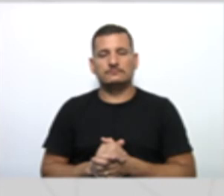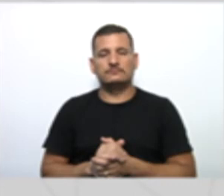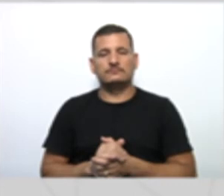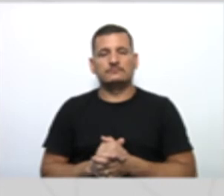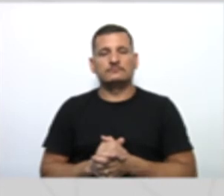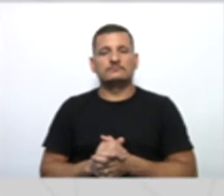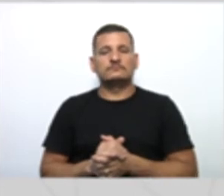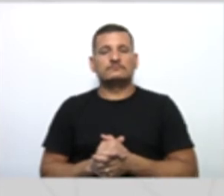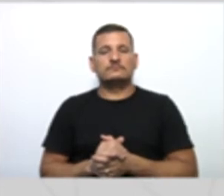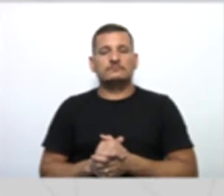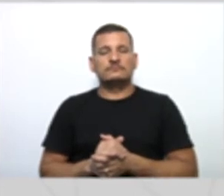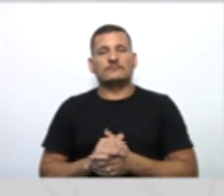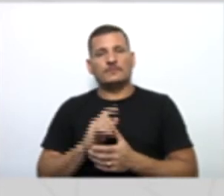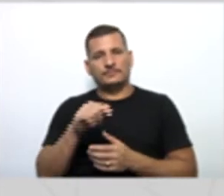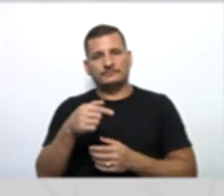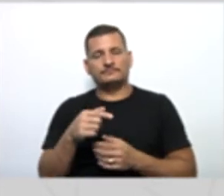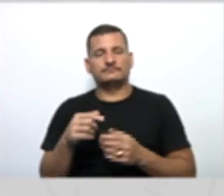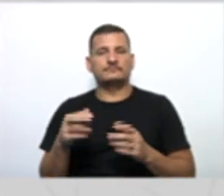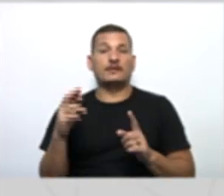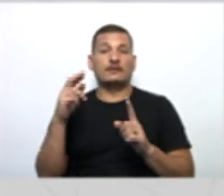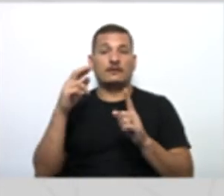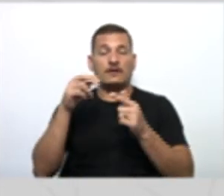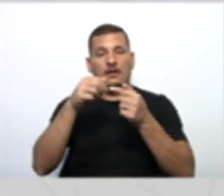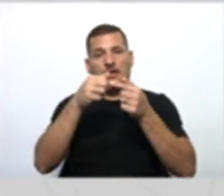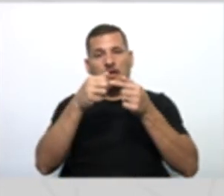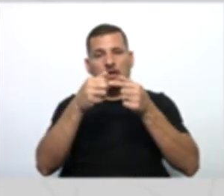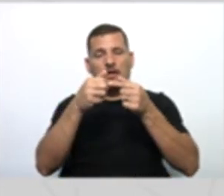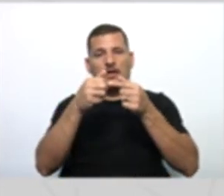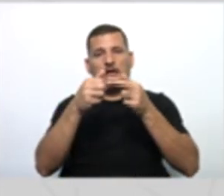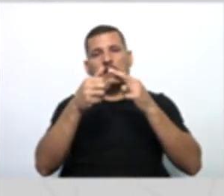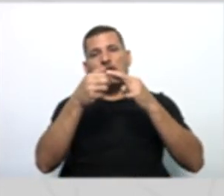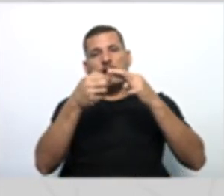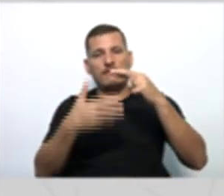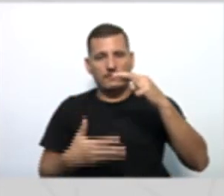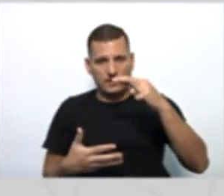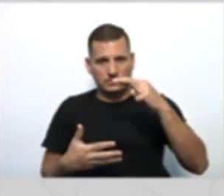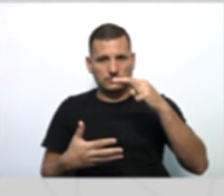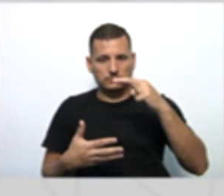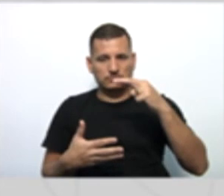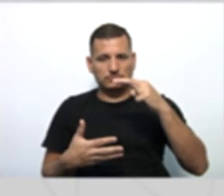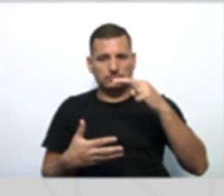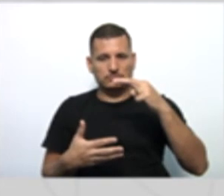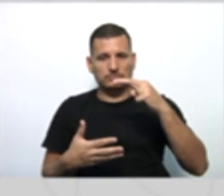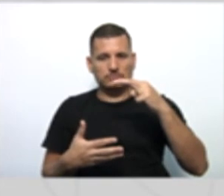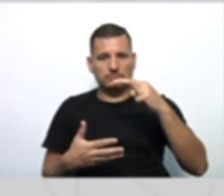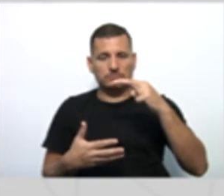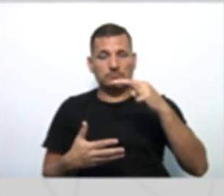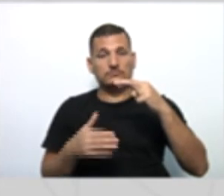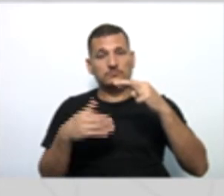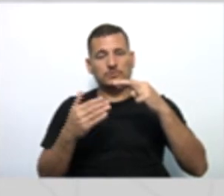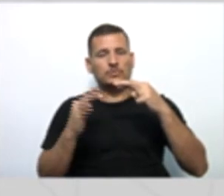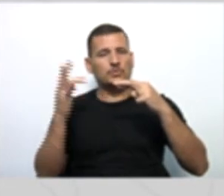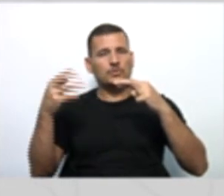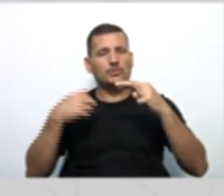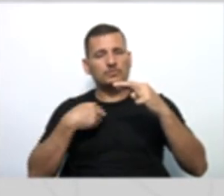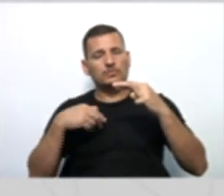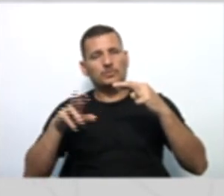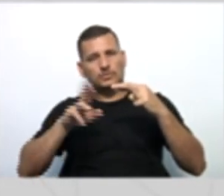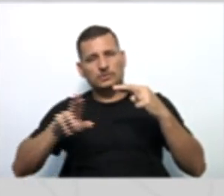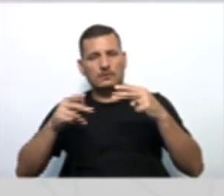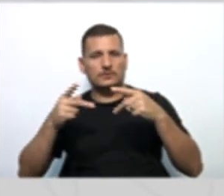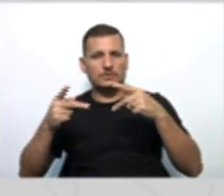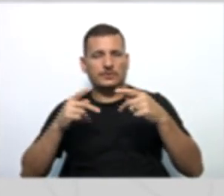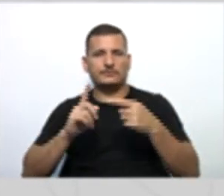menos importante, são as referências. Então, tudo que eu usar no meu projeto, seja um site,